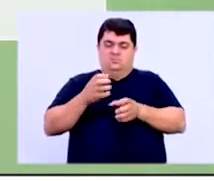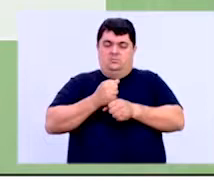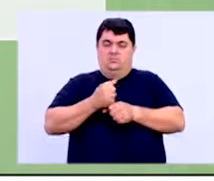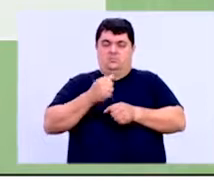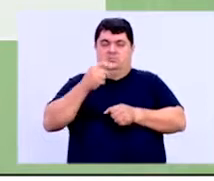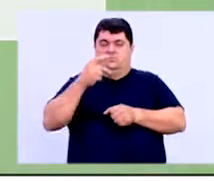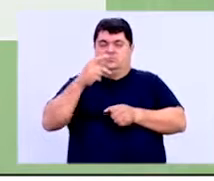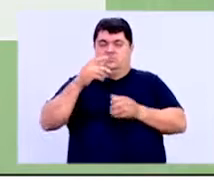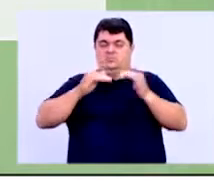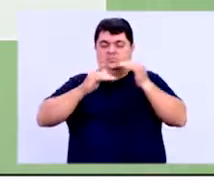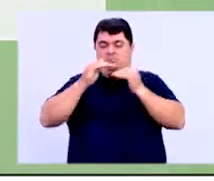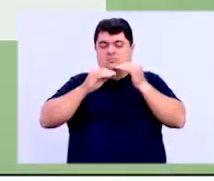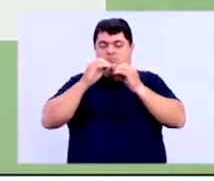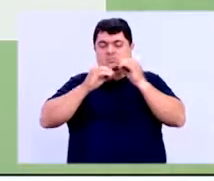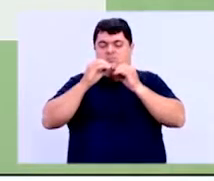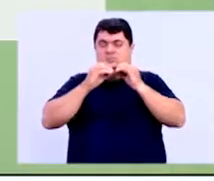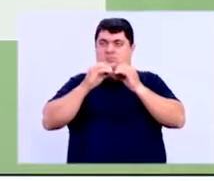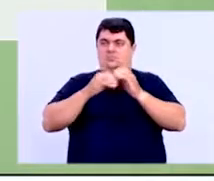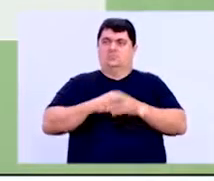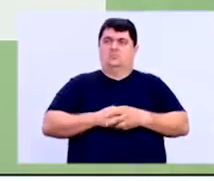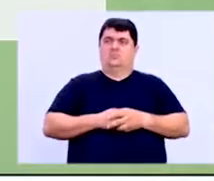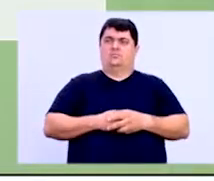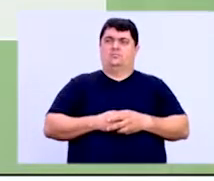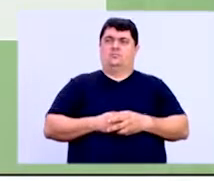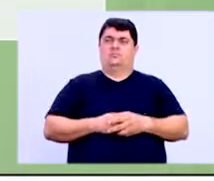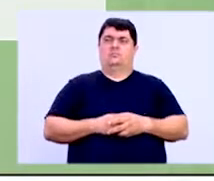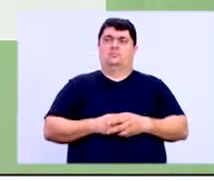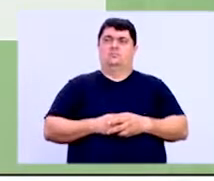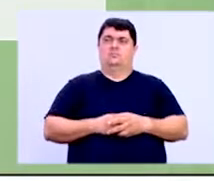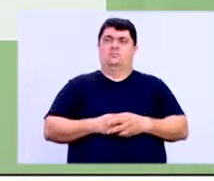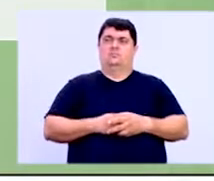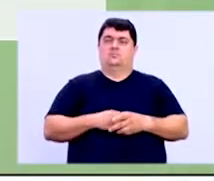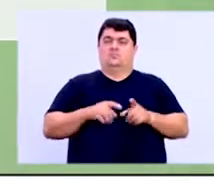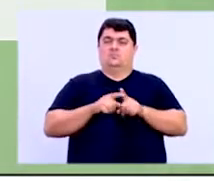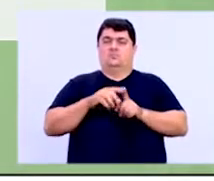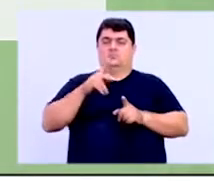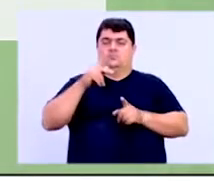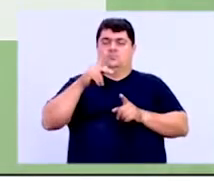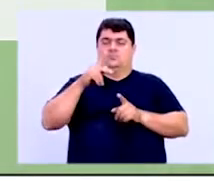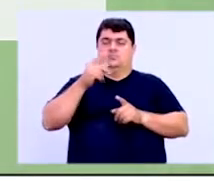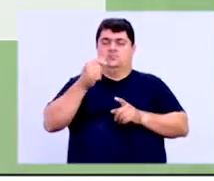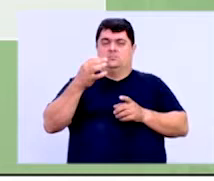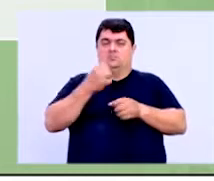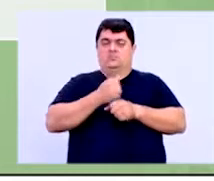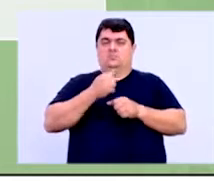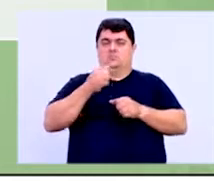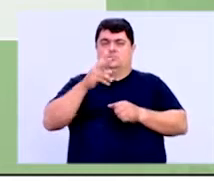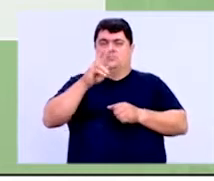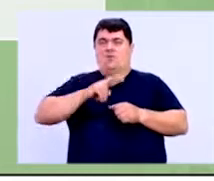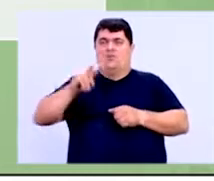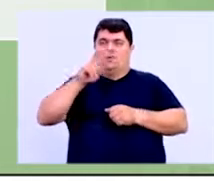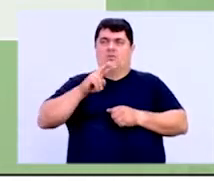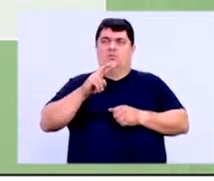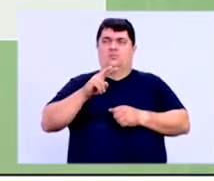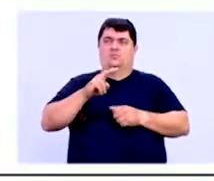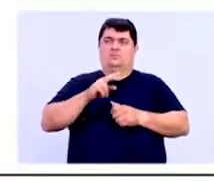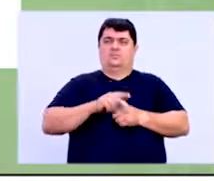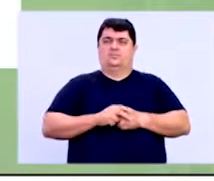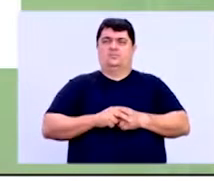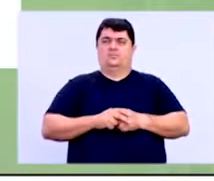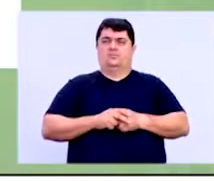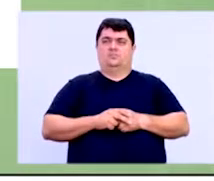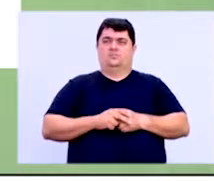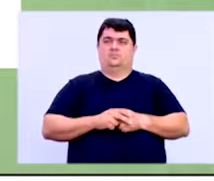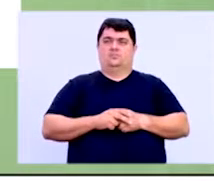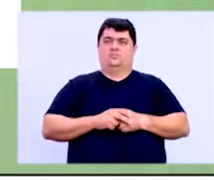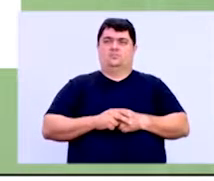equilíbrio. Tá ok? E ponto de equilíbrio de valor. O ponto de equilíbrio de unidade e valor. Vamos ver o que é aqui no gráfico.